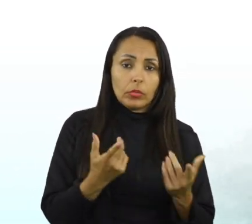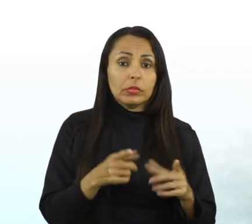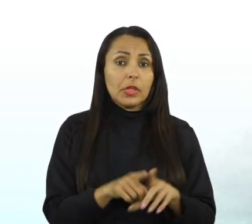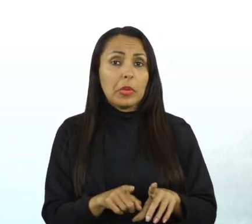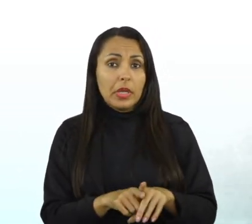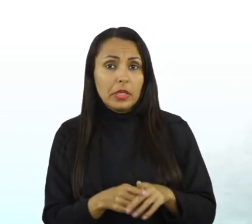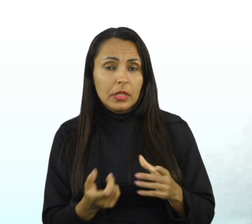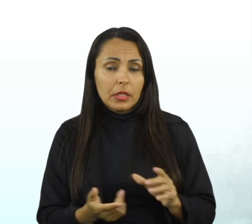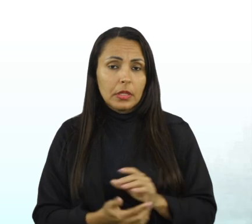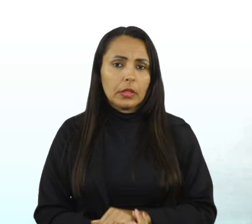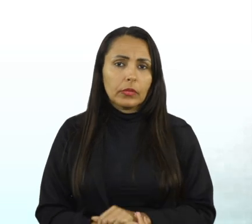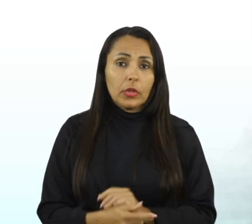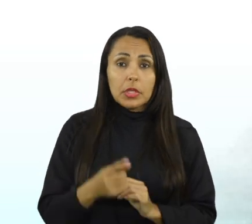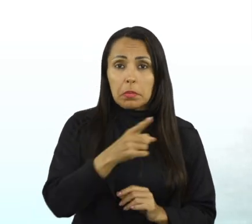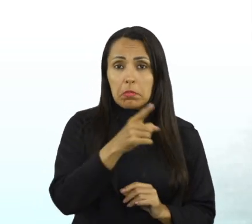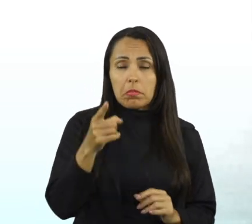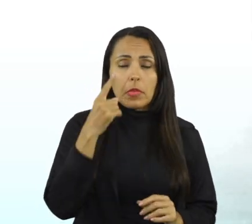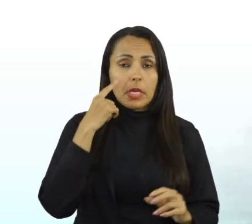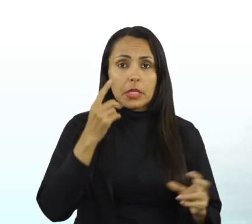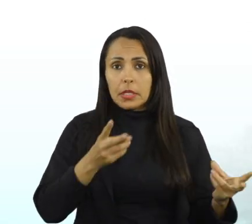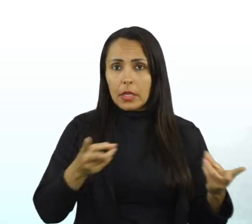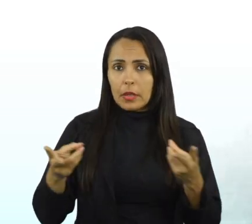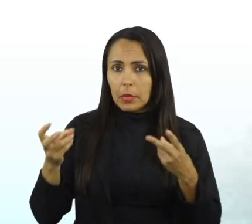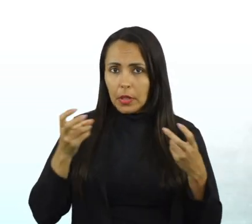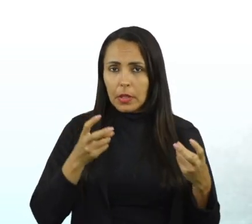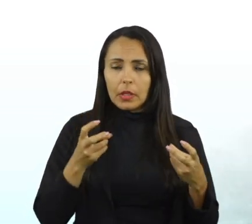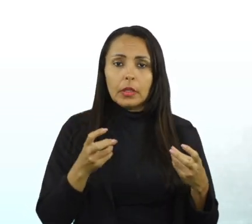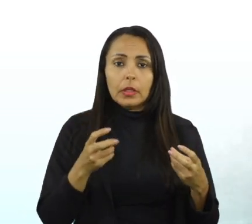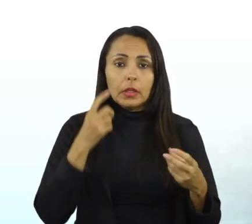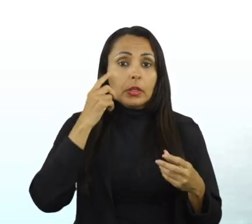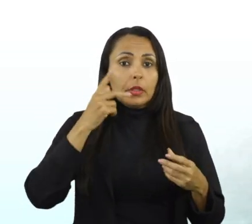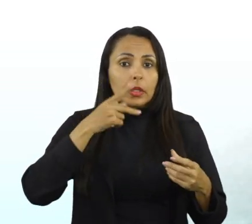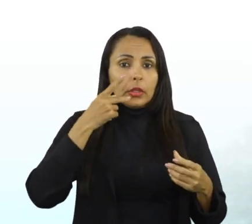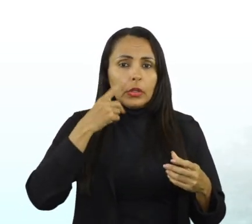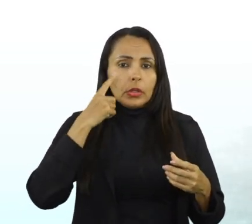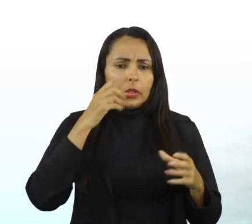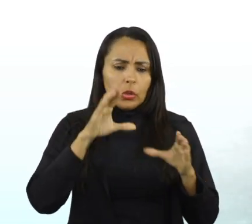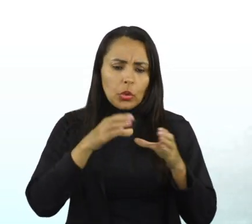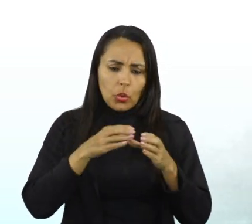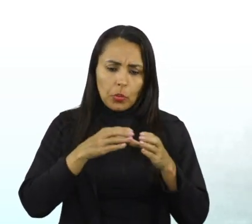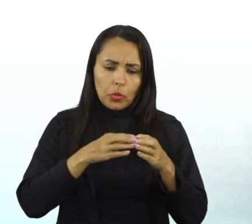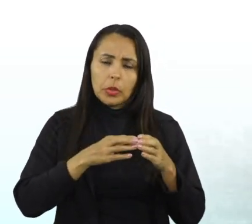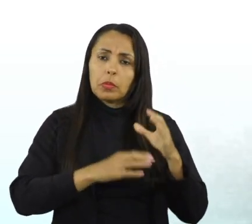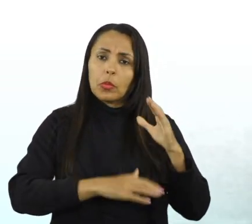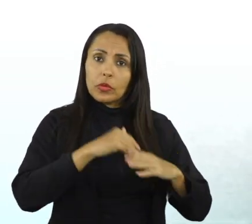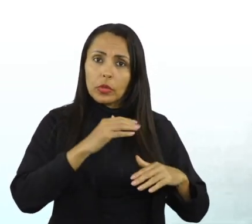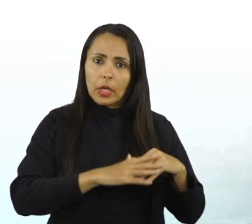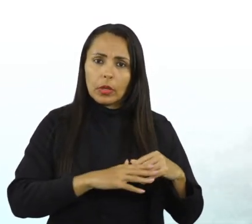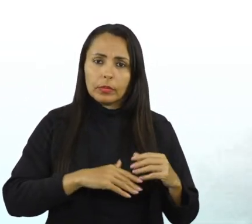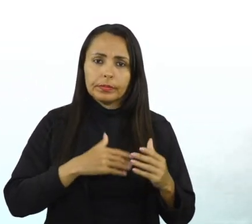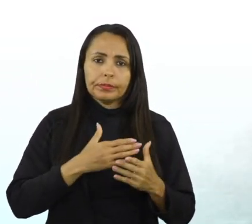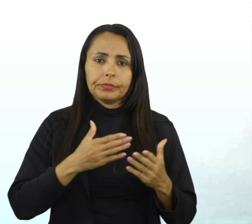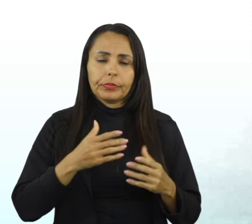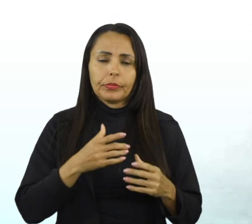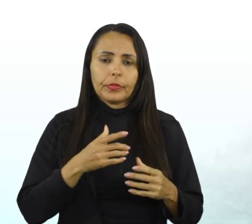coisa, você percebe, falei aqui de grupos de profissionais, então médicos,